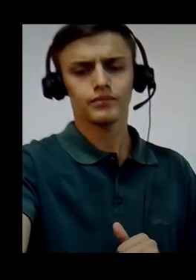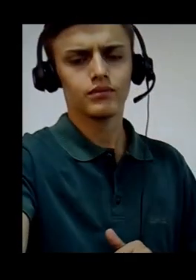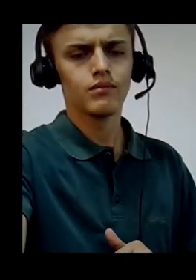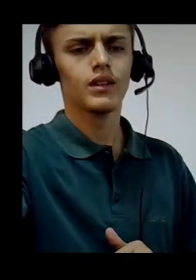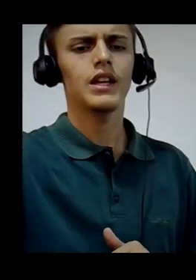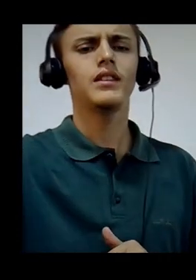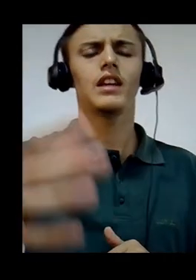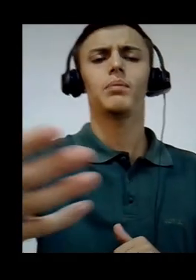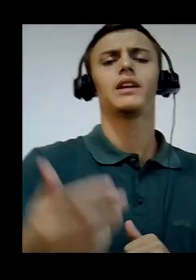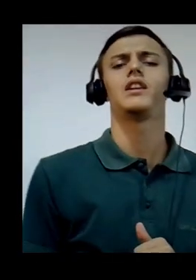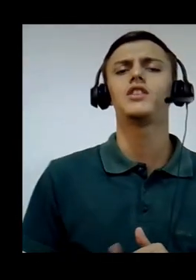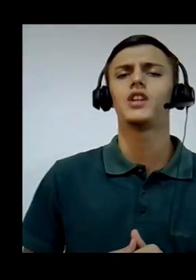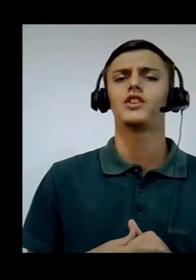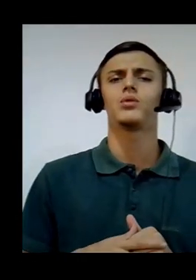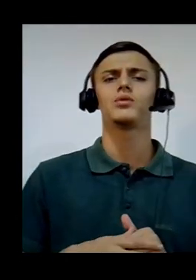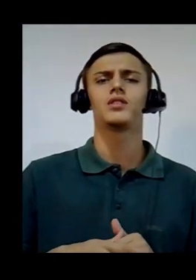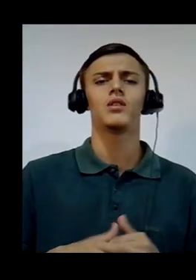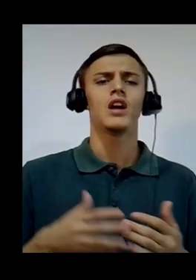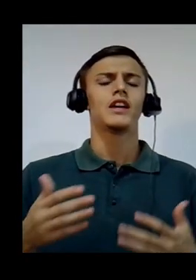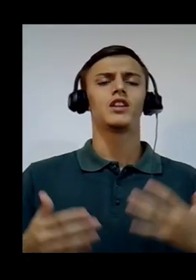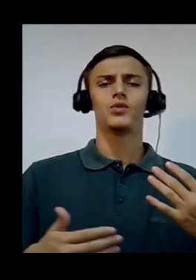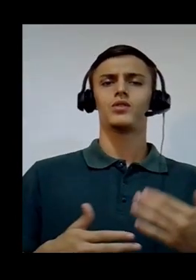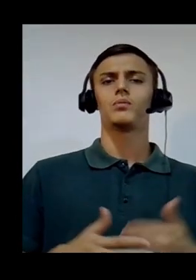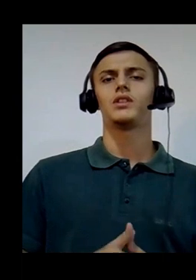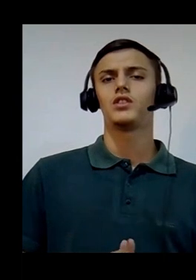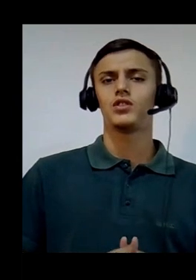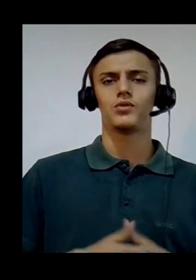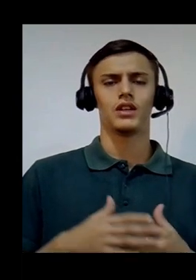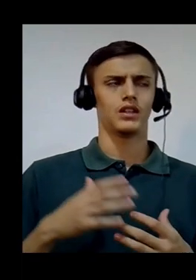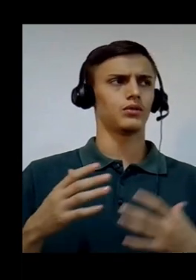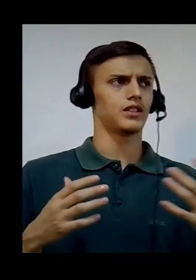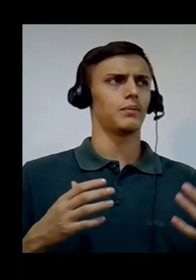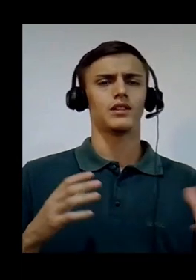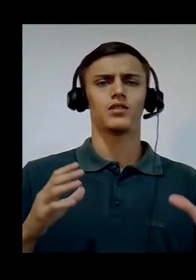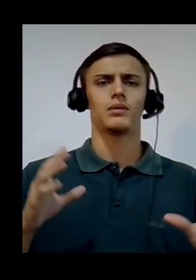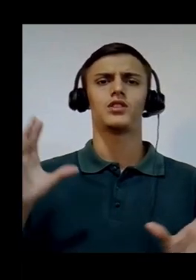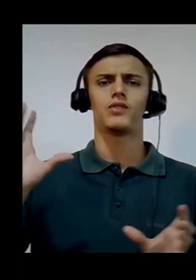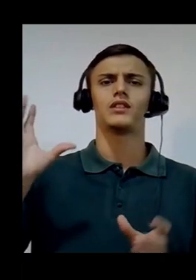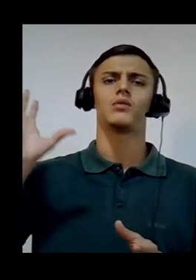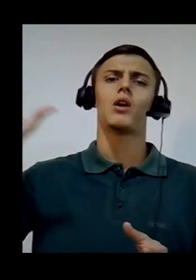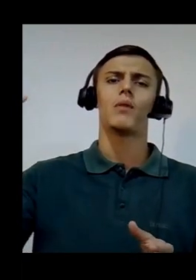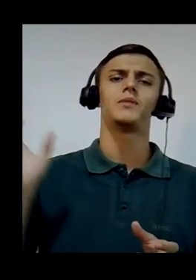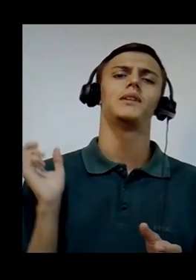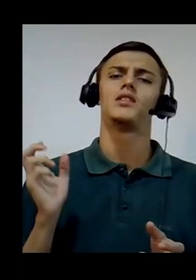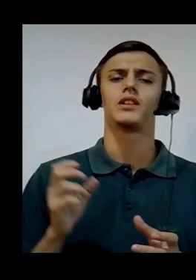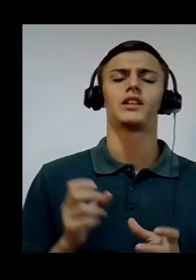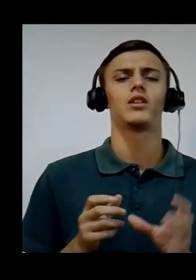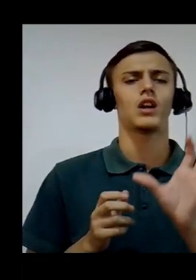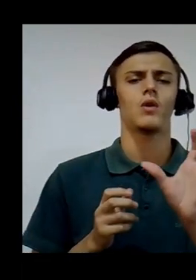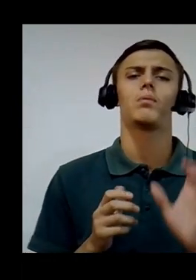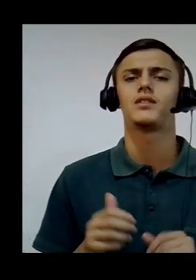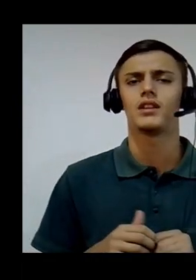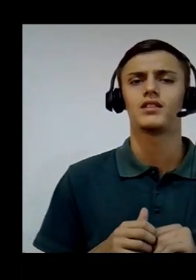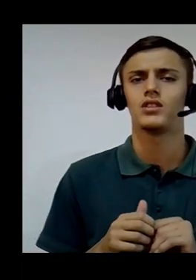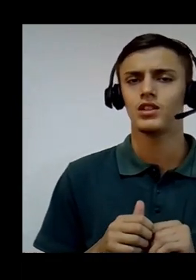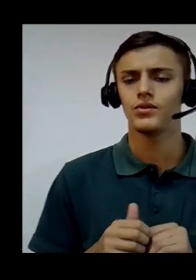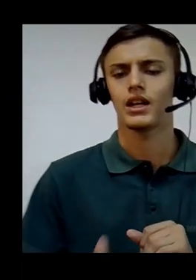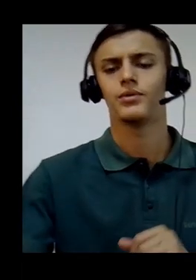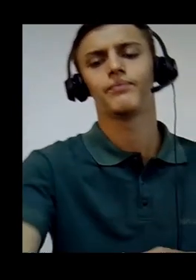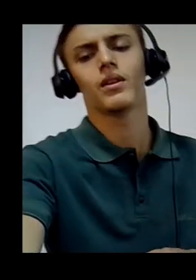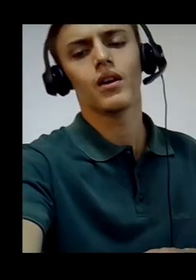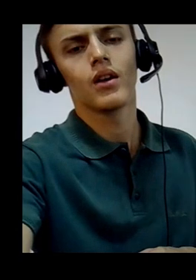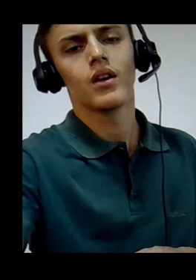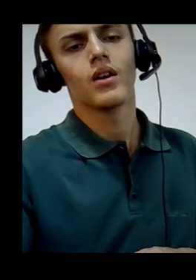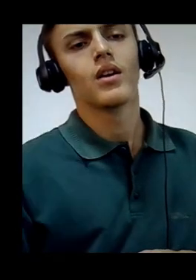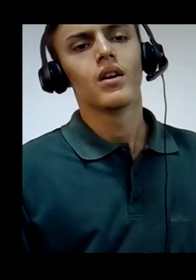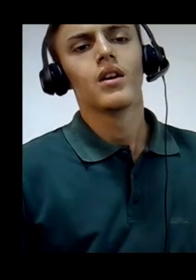empresa, e tem a plaquinha de área de construção, que dificilmente a gente vê dentro das dependências, somente se estiver tendo uma obra específica naquele local, pode ser que seja